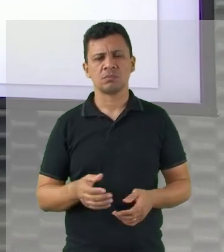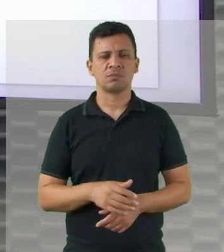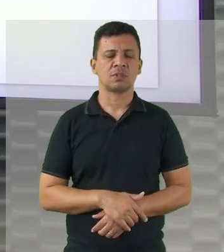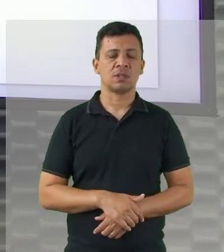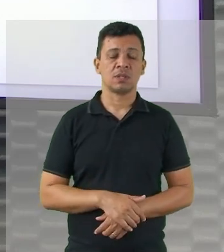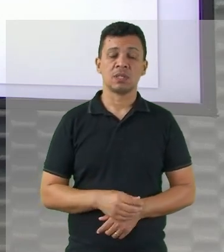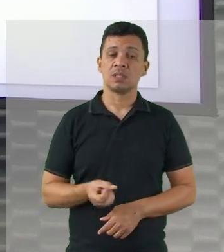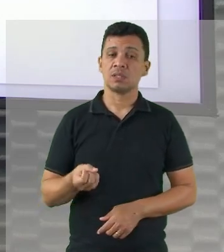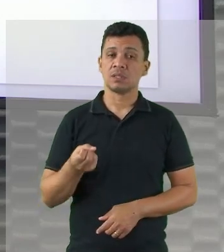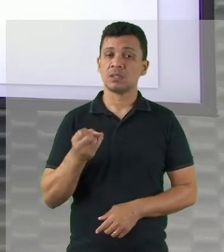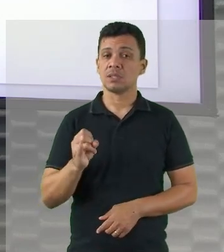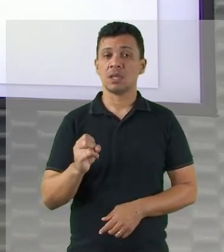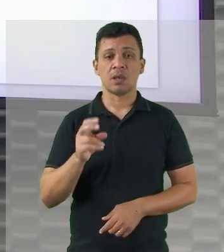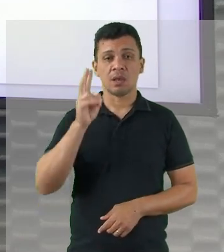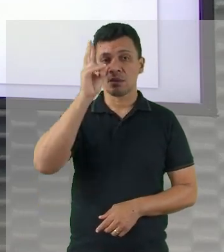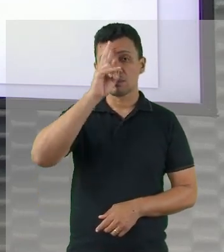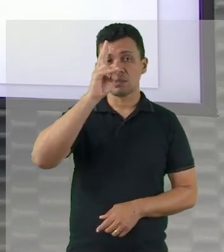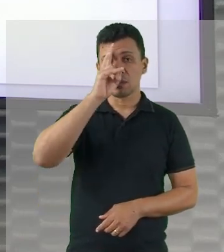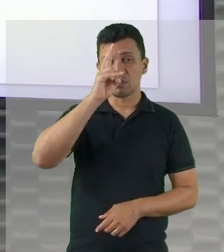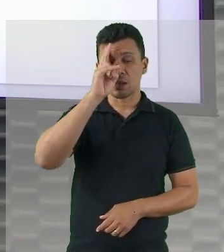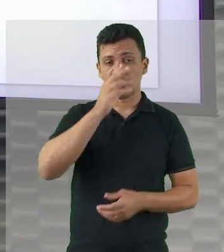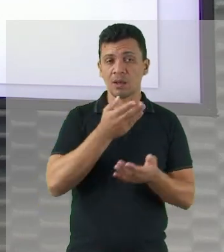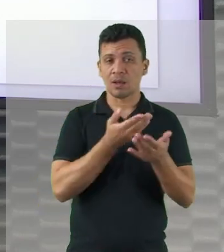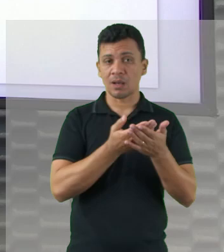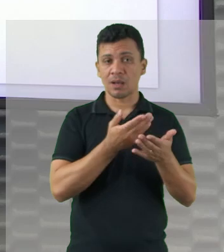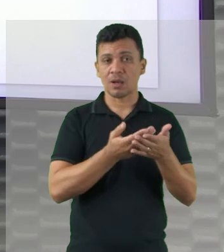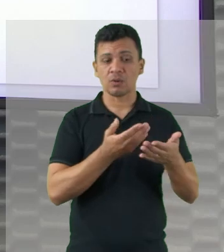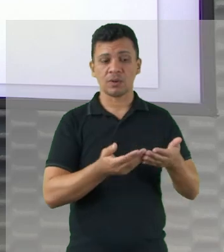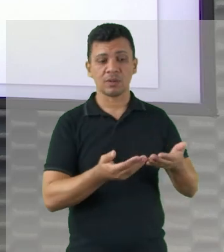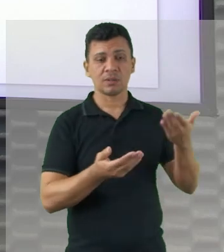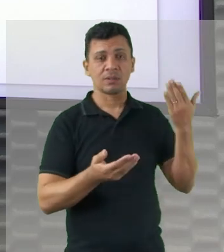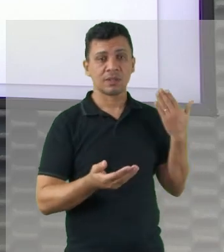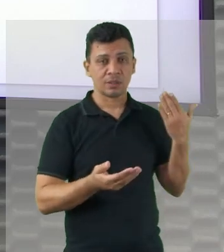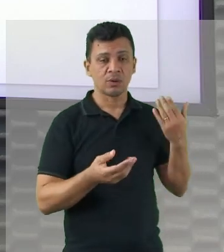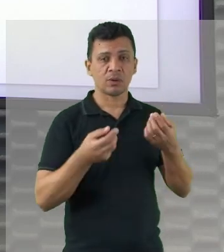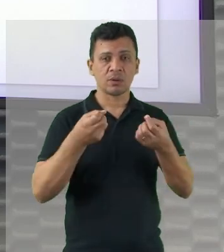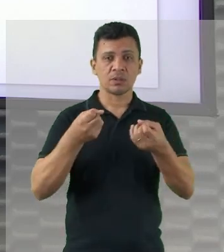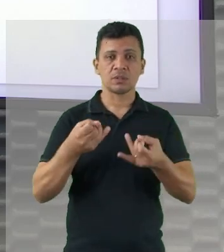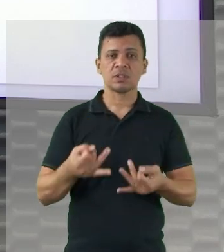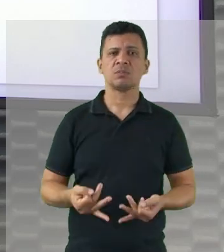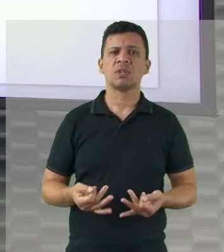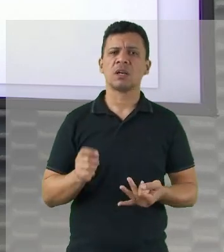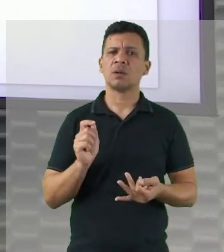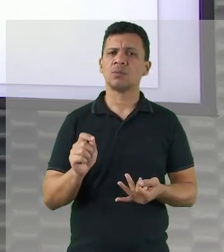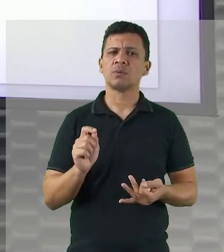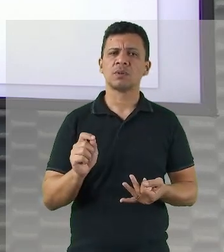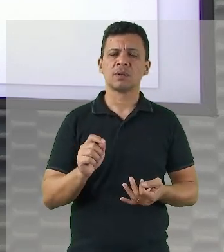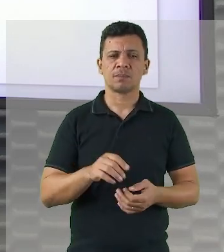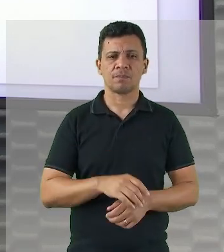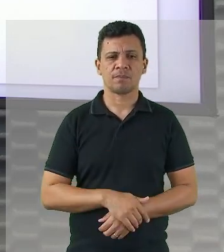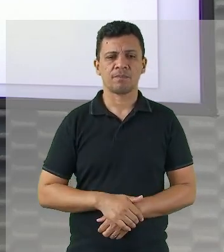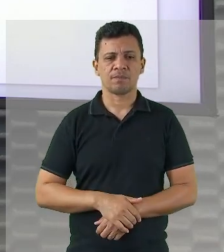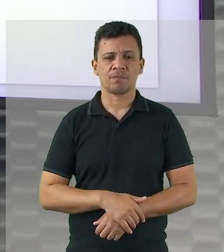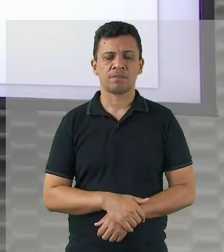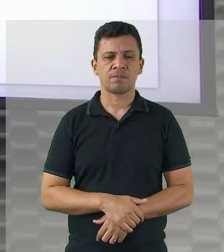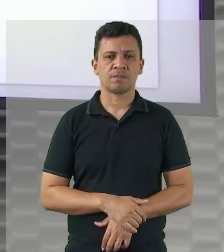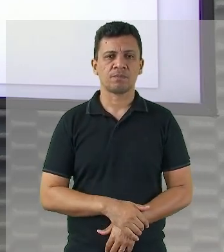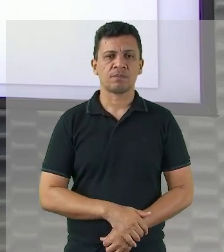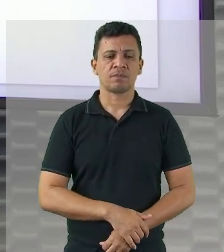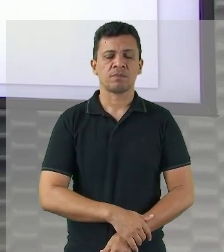eu puder lembrar um pouquinho com vocês da nossa aula anterior, nós tratamos de